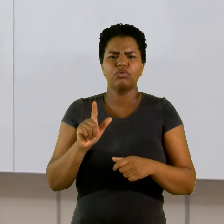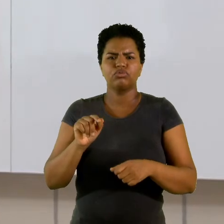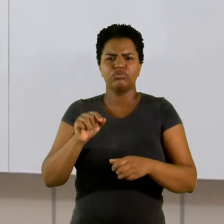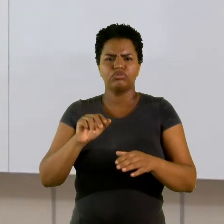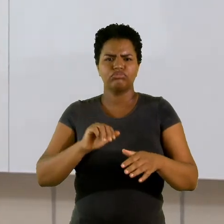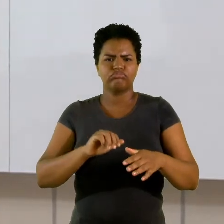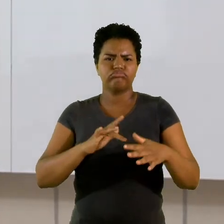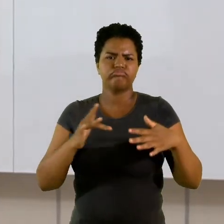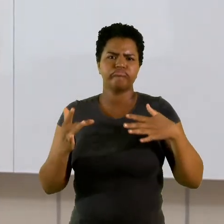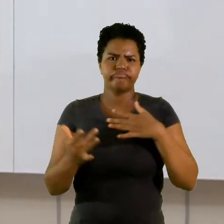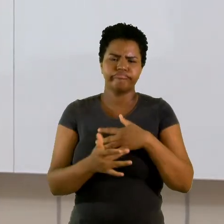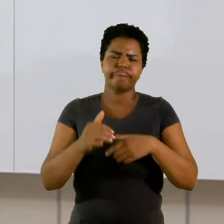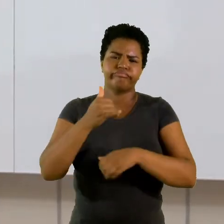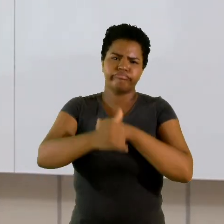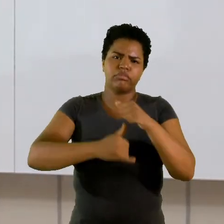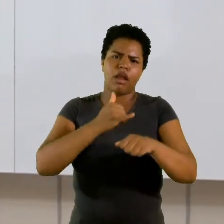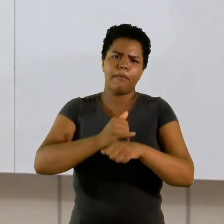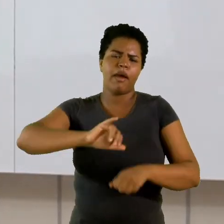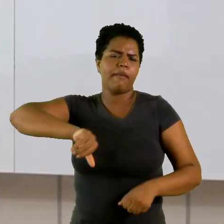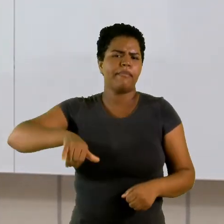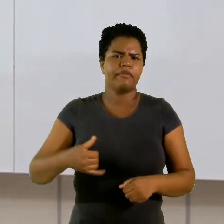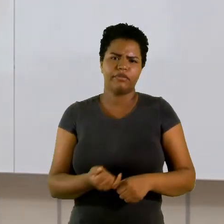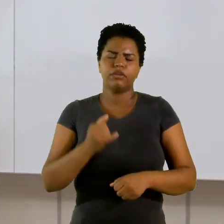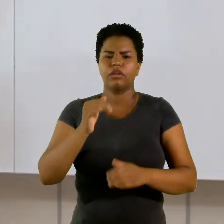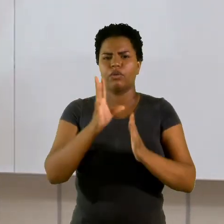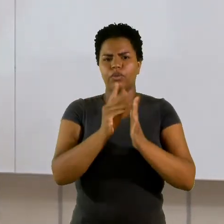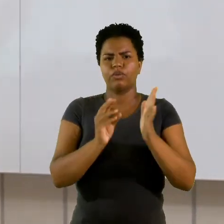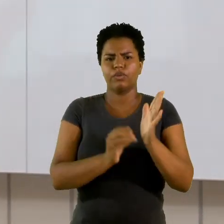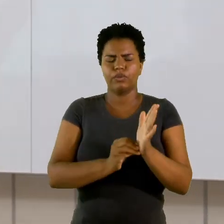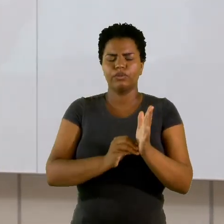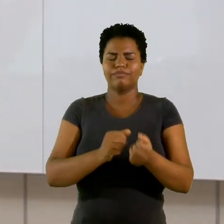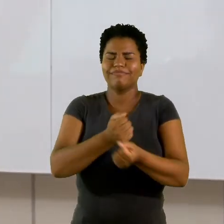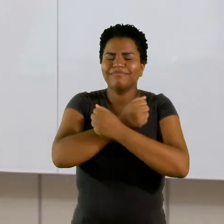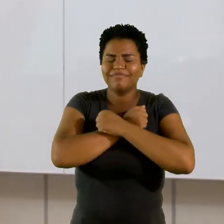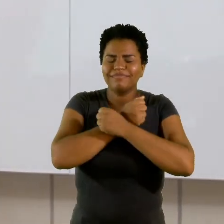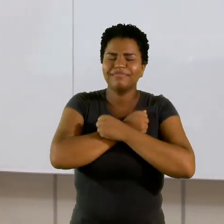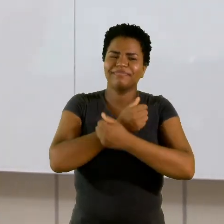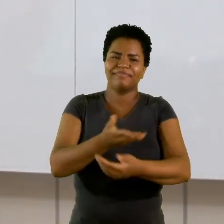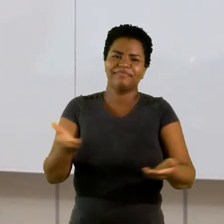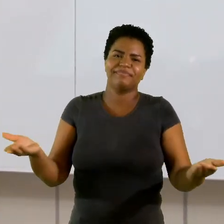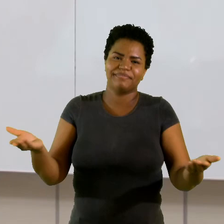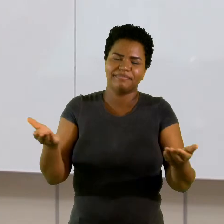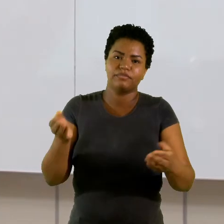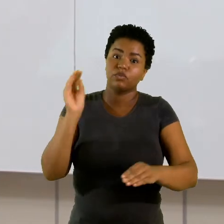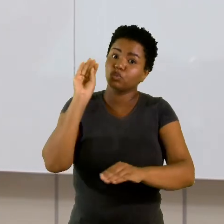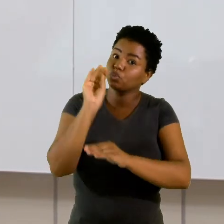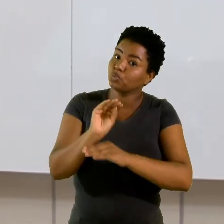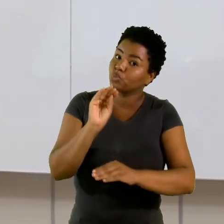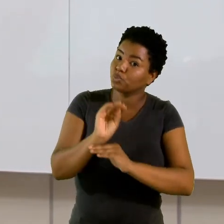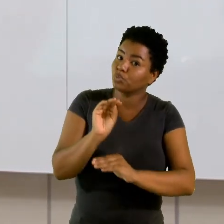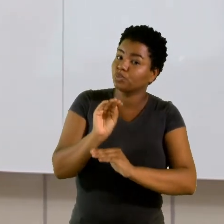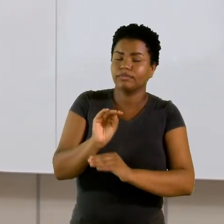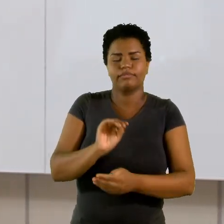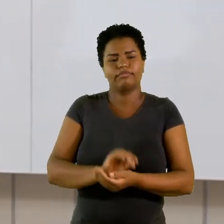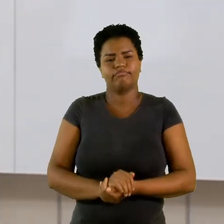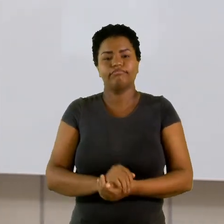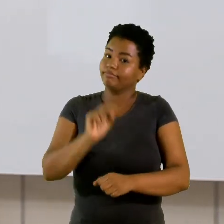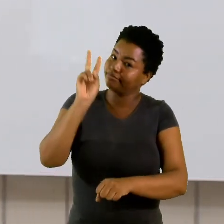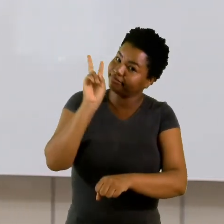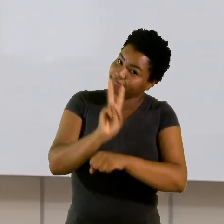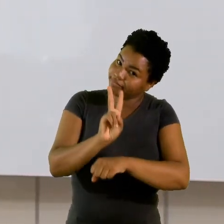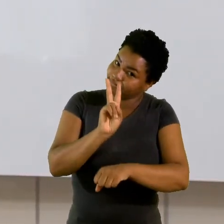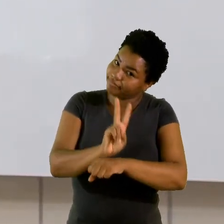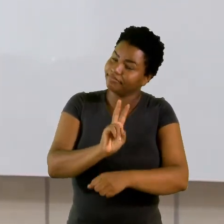bom proveito do conteúdo. Um abraço a todos, cuidem-se,